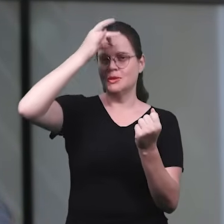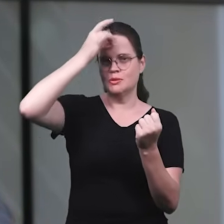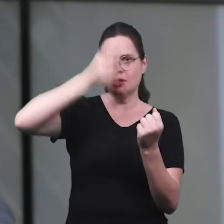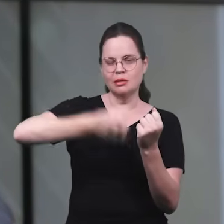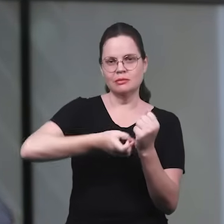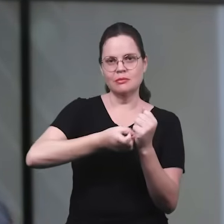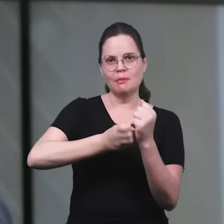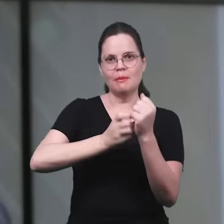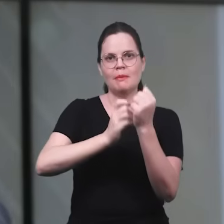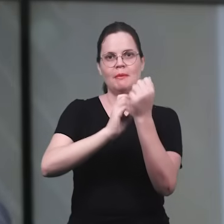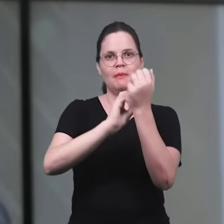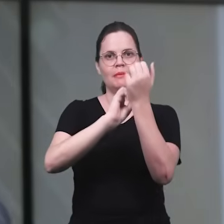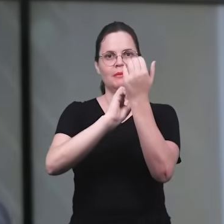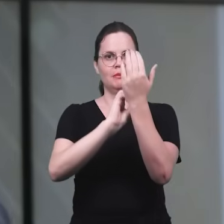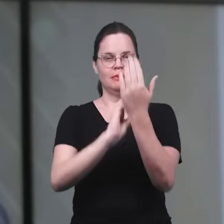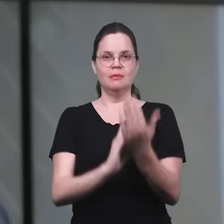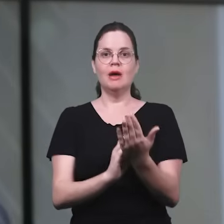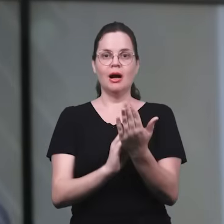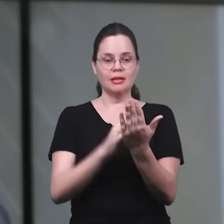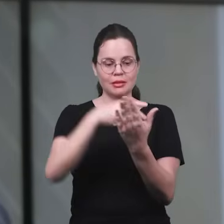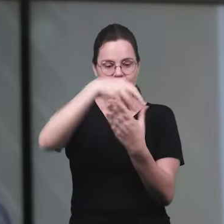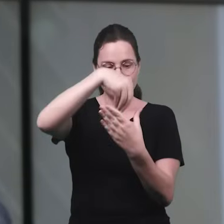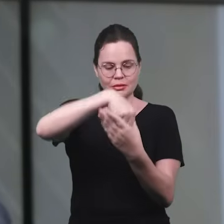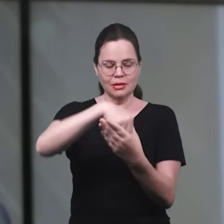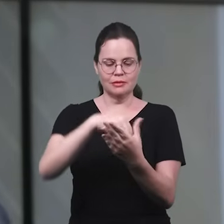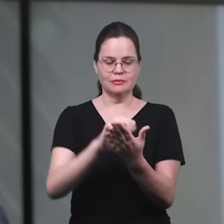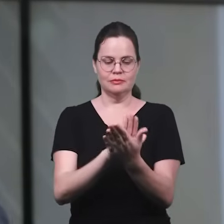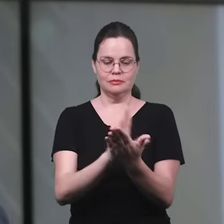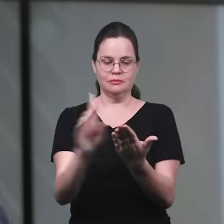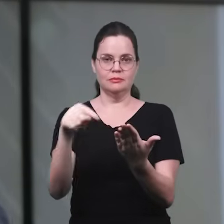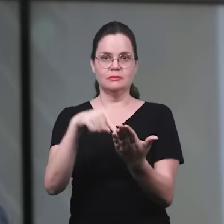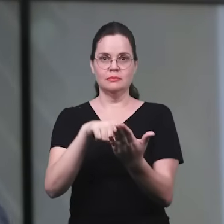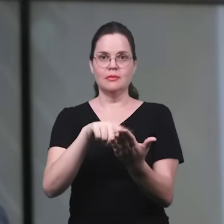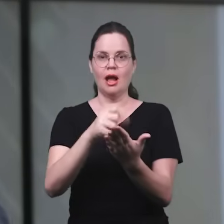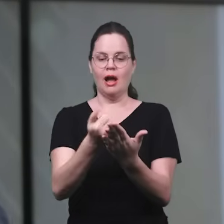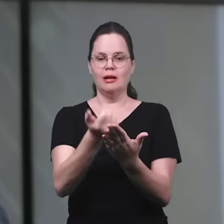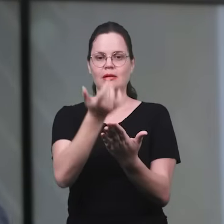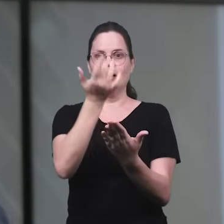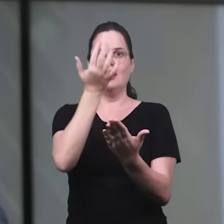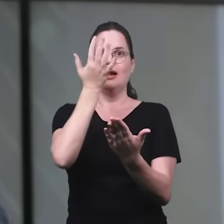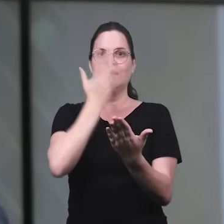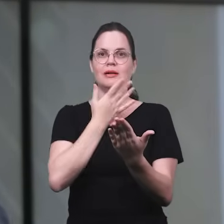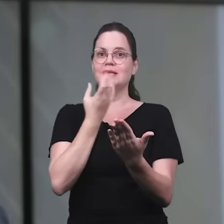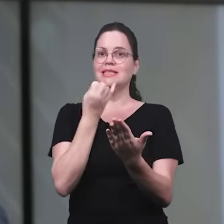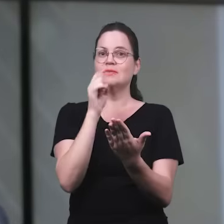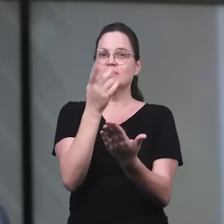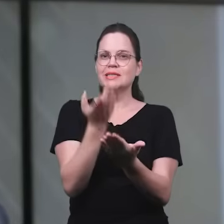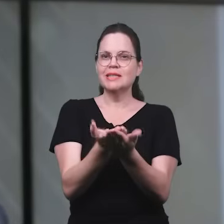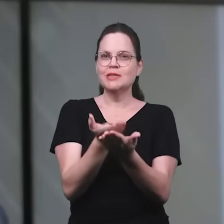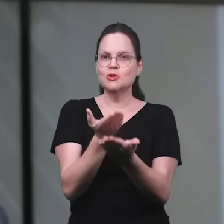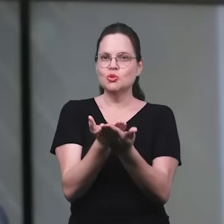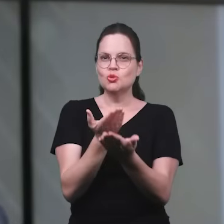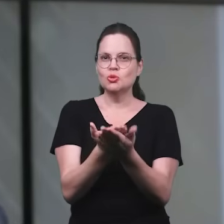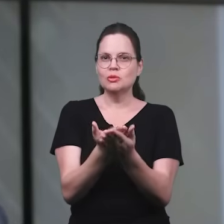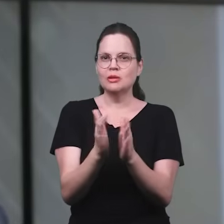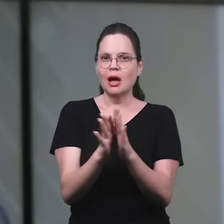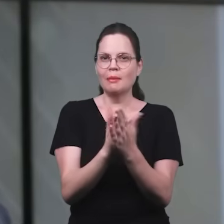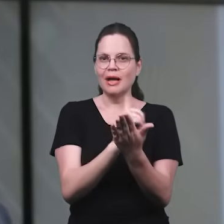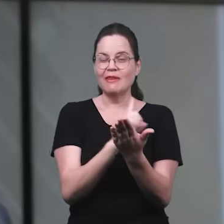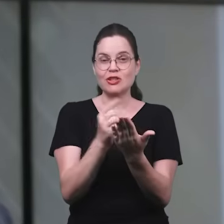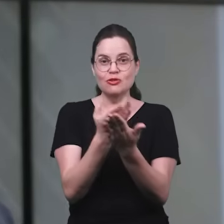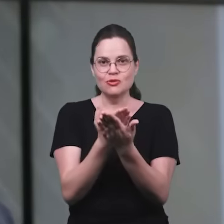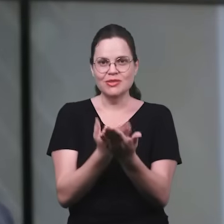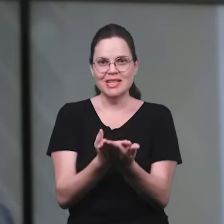o mistério que está contido na palavra. E quando você estuda a palavra, qual que é o primeiro grande mistério que você descobre,